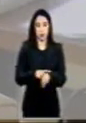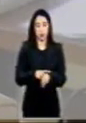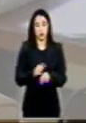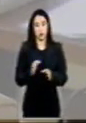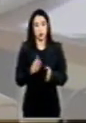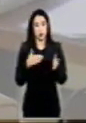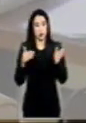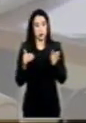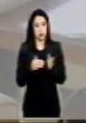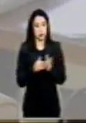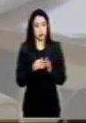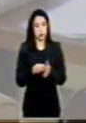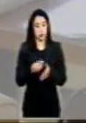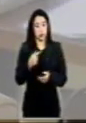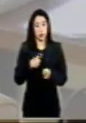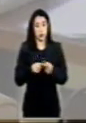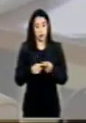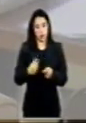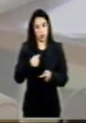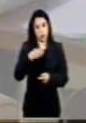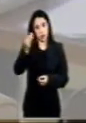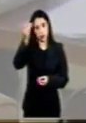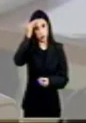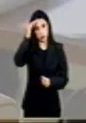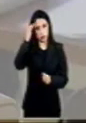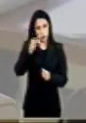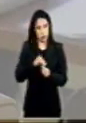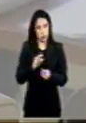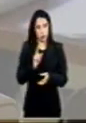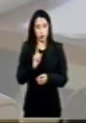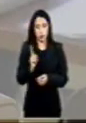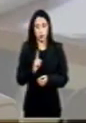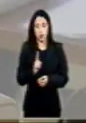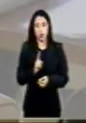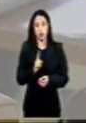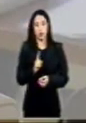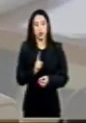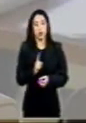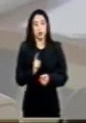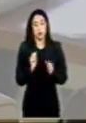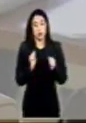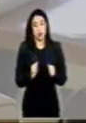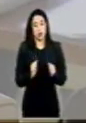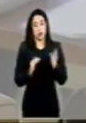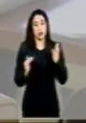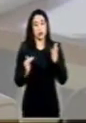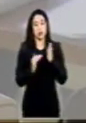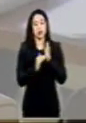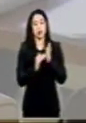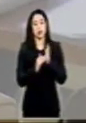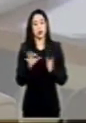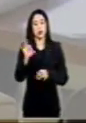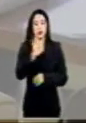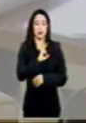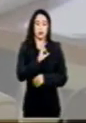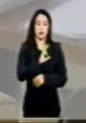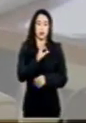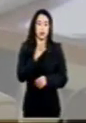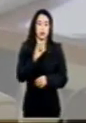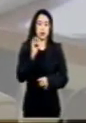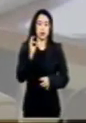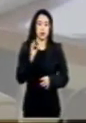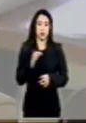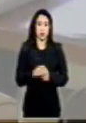porque entendo não caber nessa ambiência a avaliação acerca dos limites de atribuição da Polícia Legislativa,